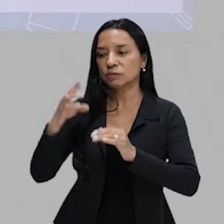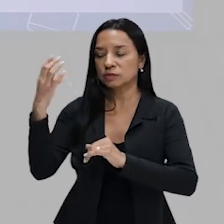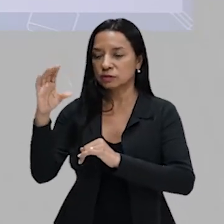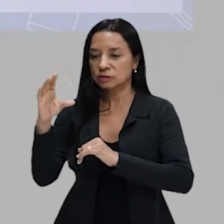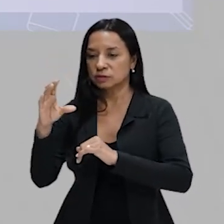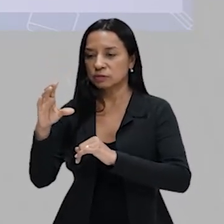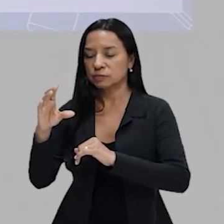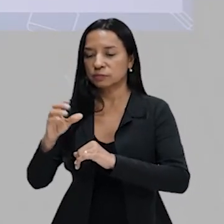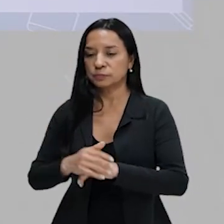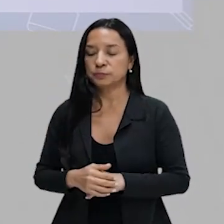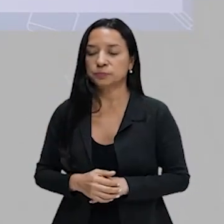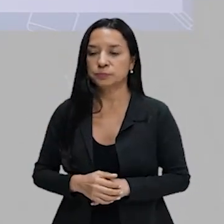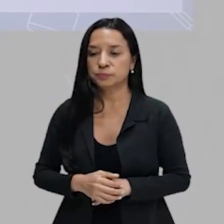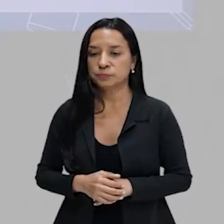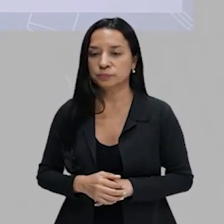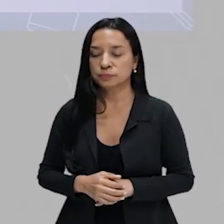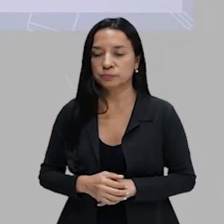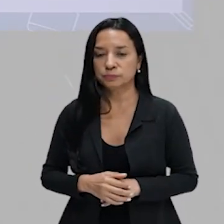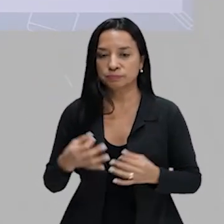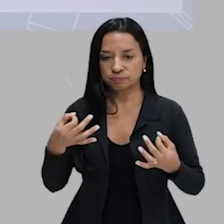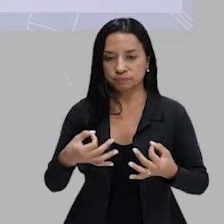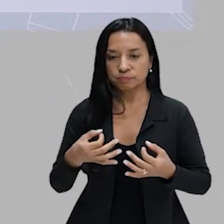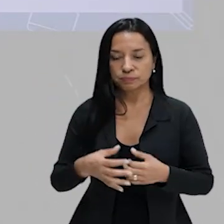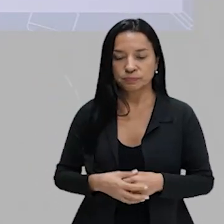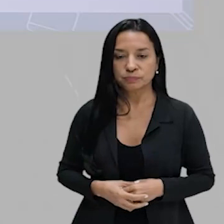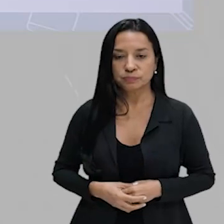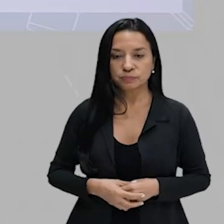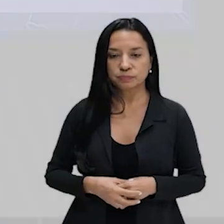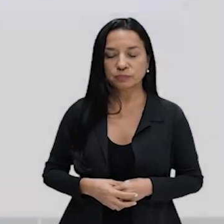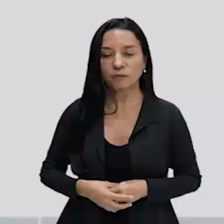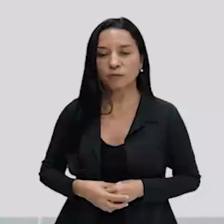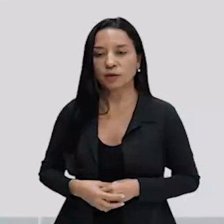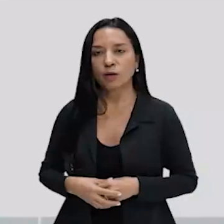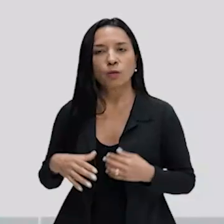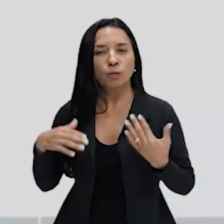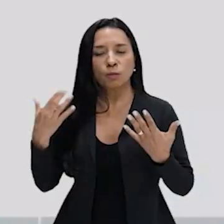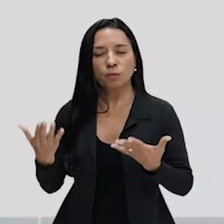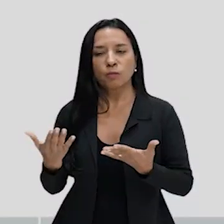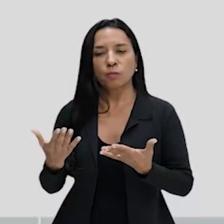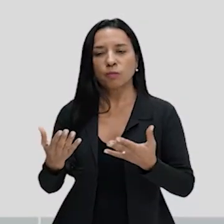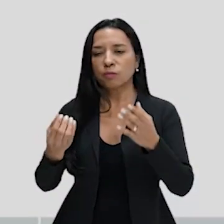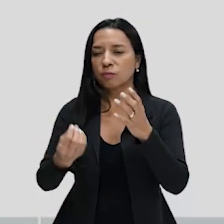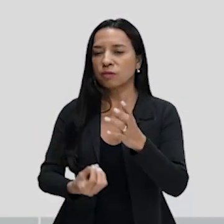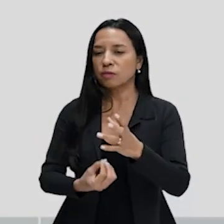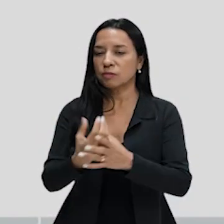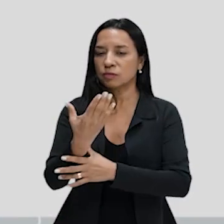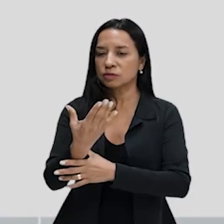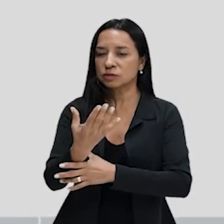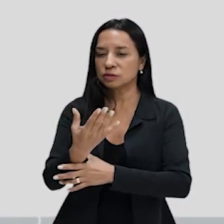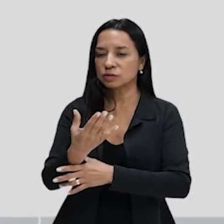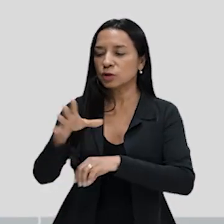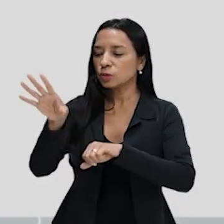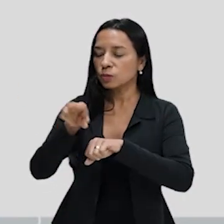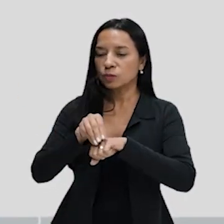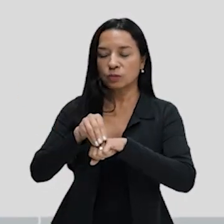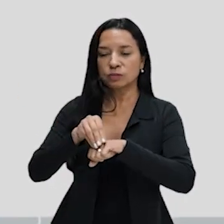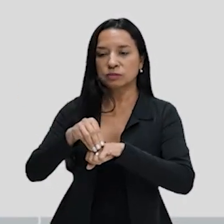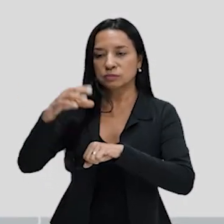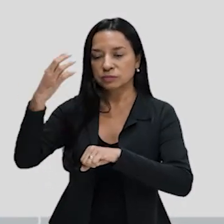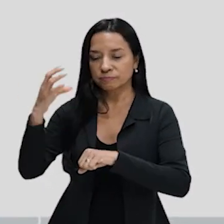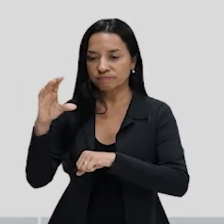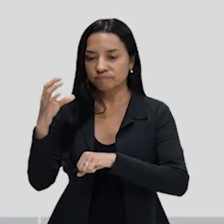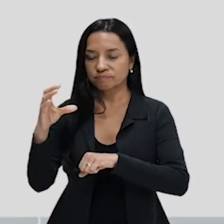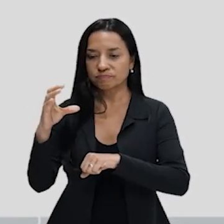essa situação, tá certo? Bem, qual seria a natureza do conhecimento científico, né?